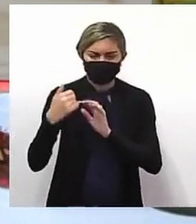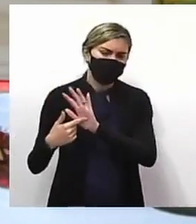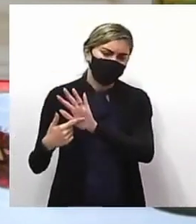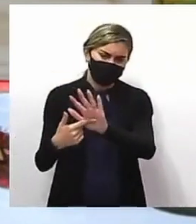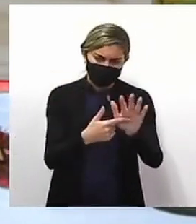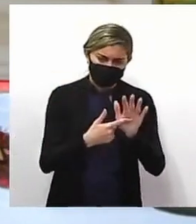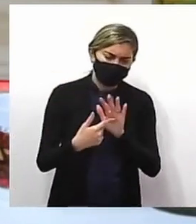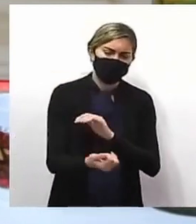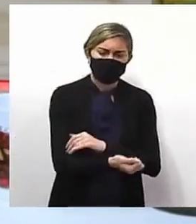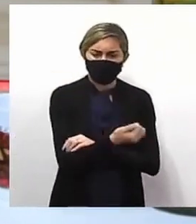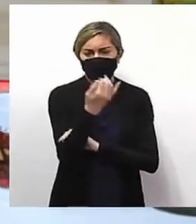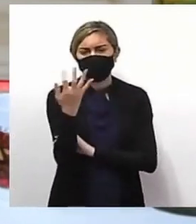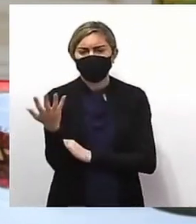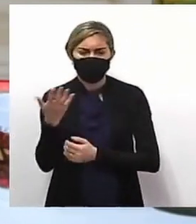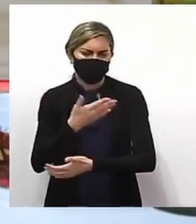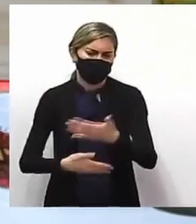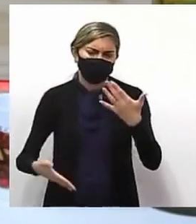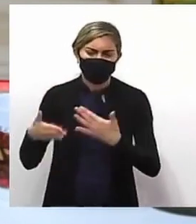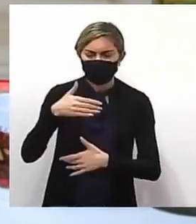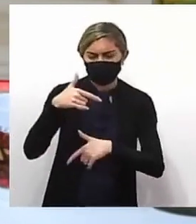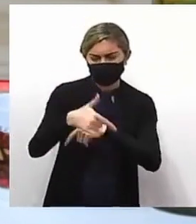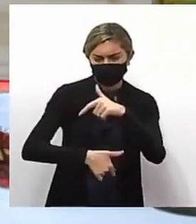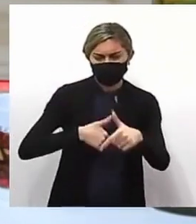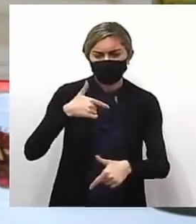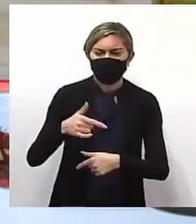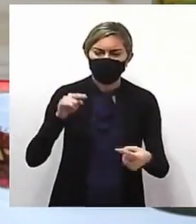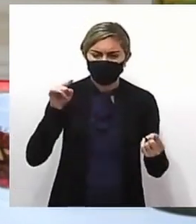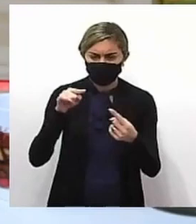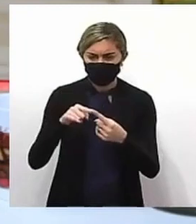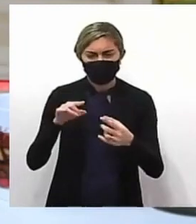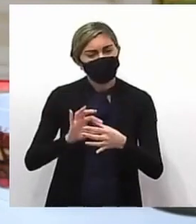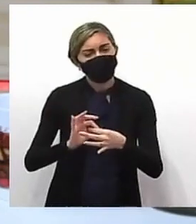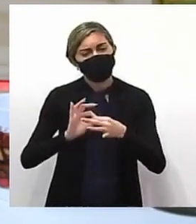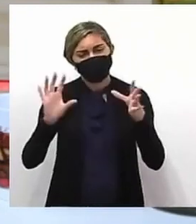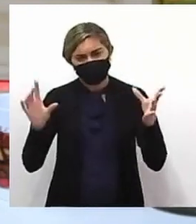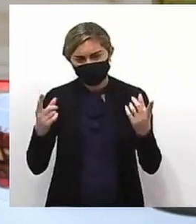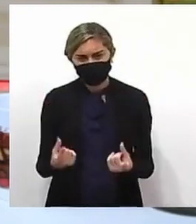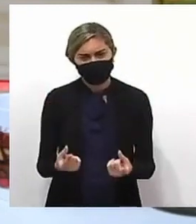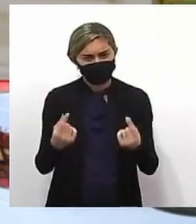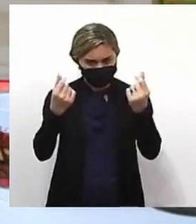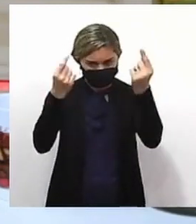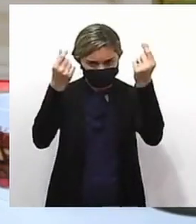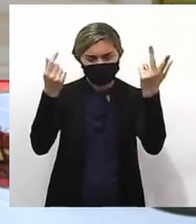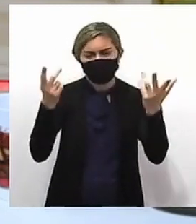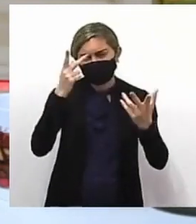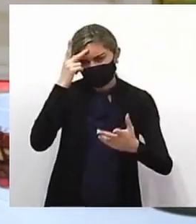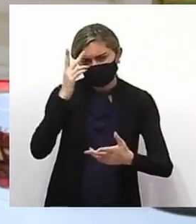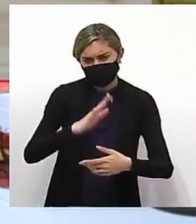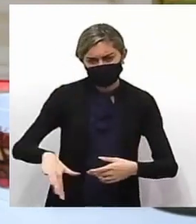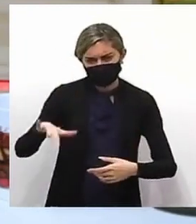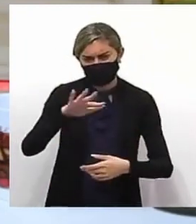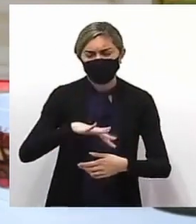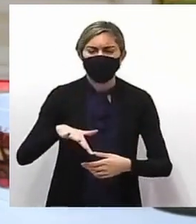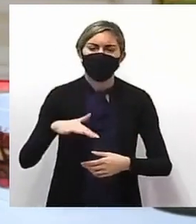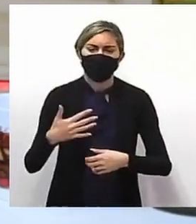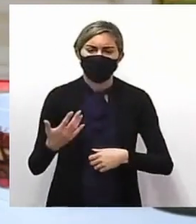o quanto essa relação com o trabalho tinha a ver com a liberdade financeira dessas pessoas, sabe?